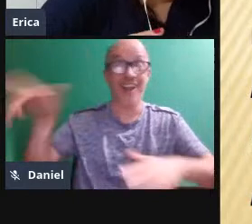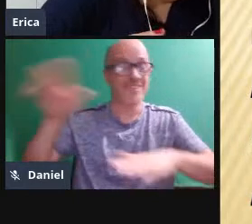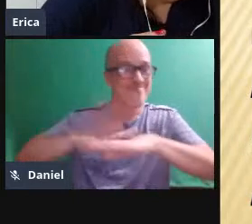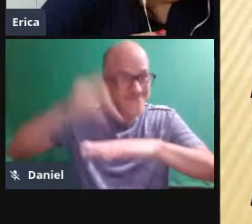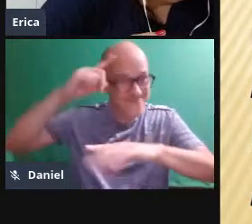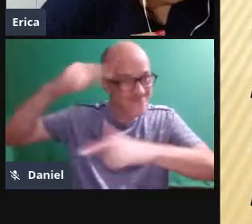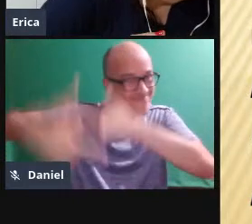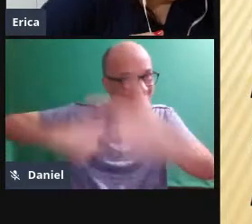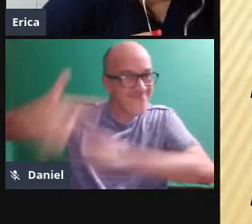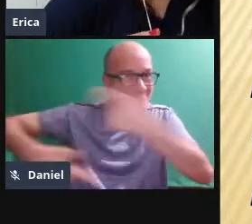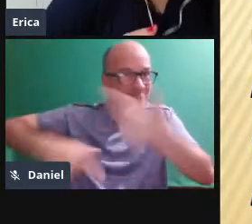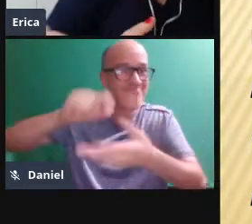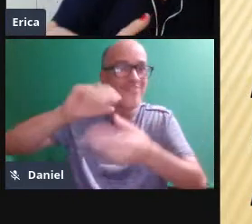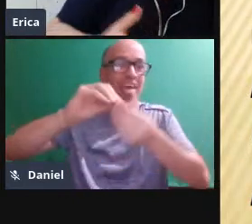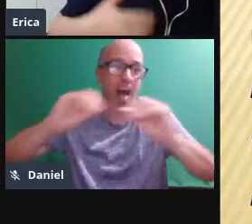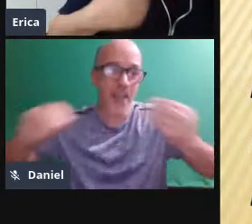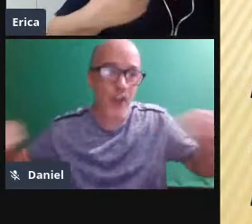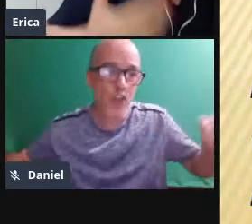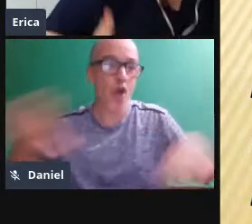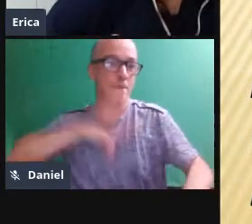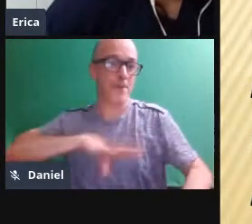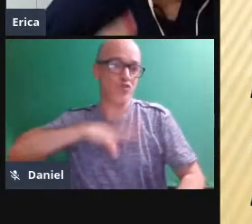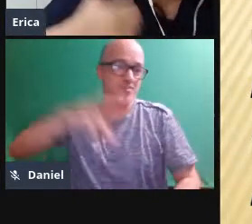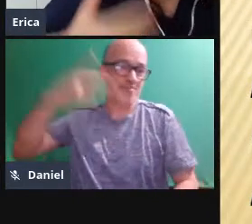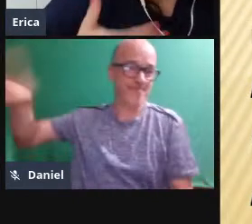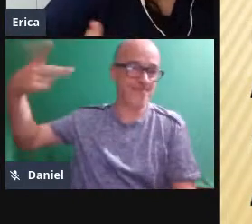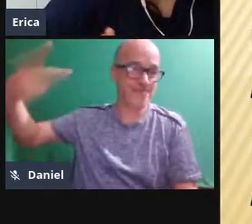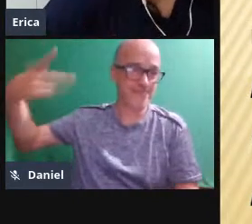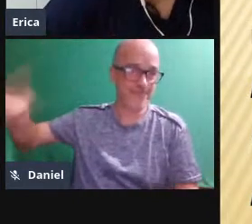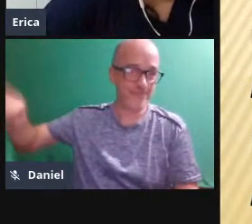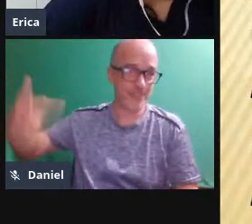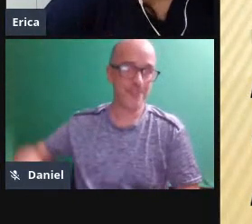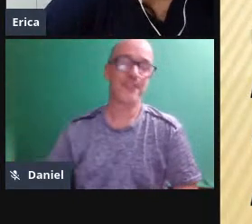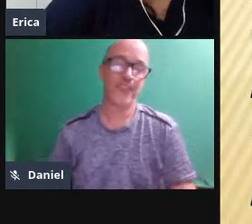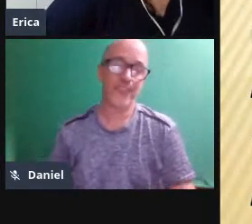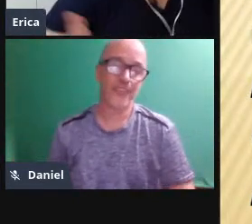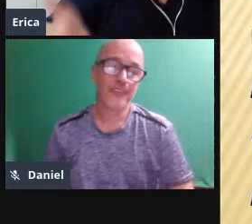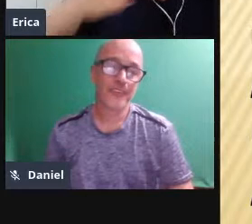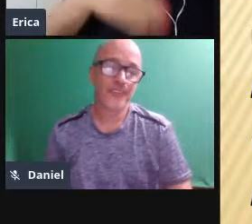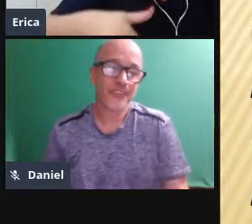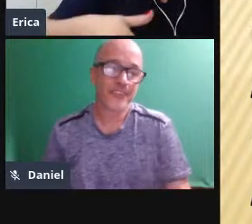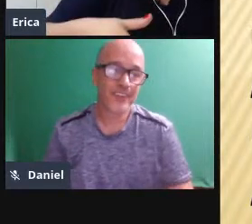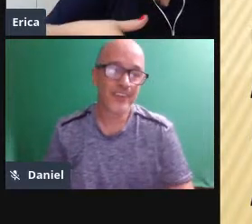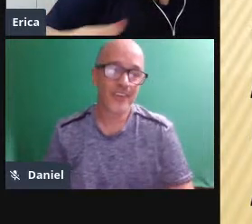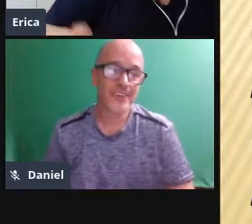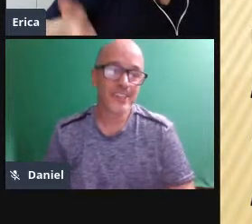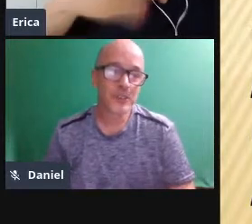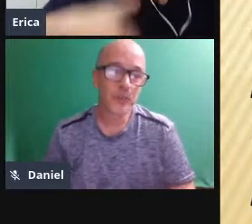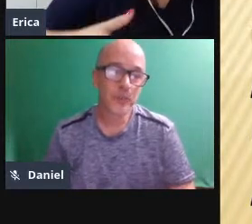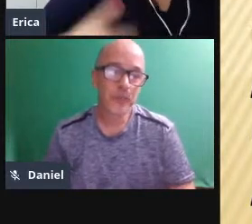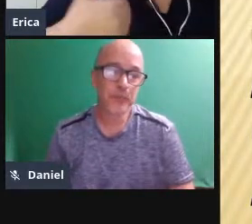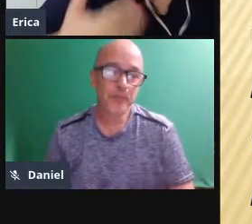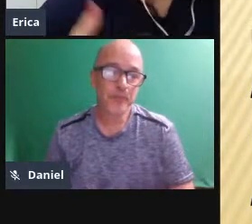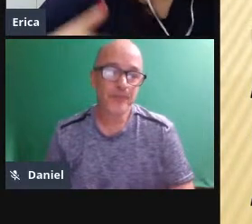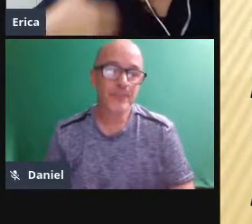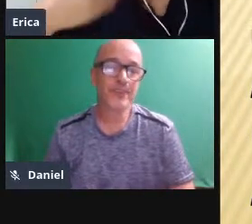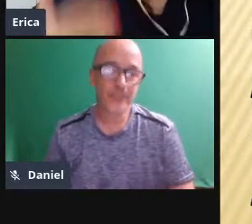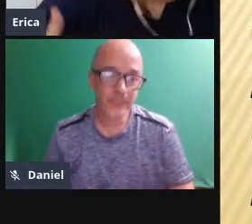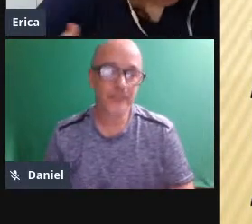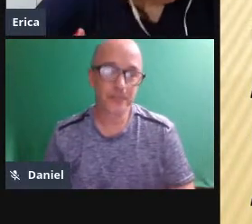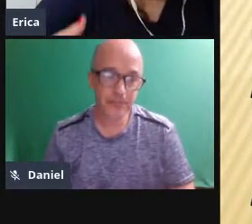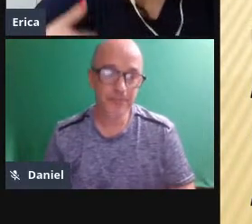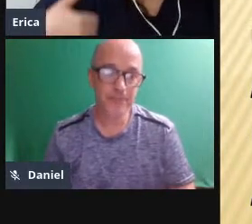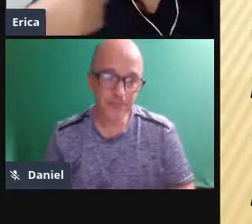Se eu estou sinalizando, interpretando, falando, usando a língua de sinais, o ouvinte precisa colocar